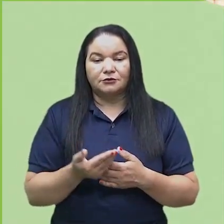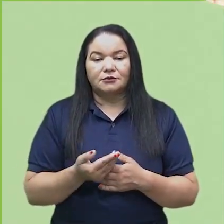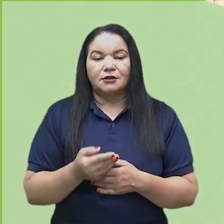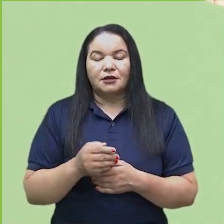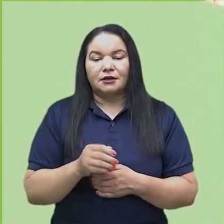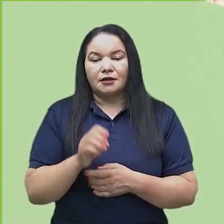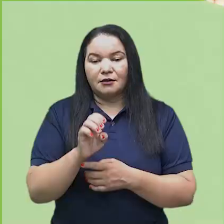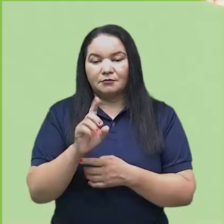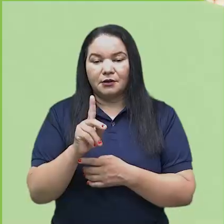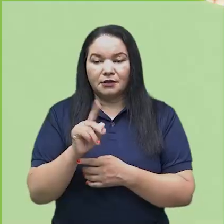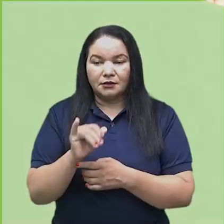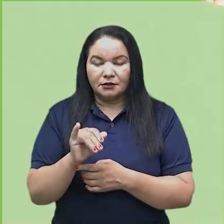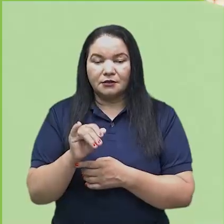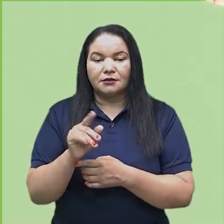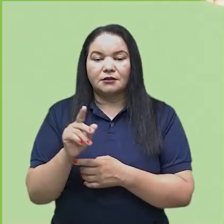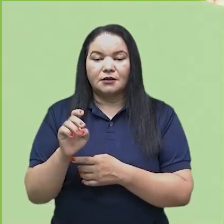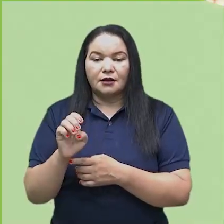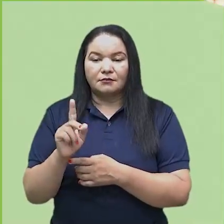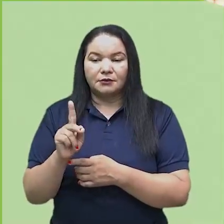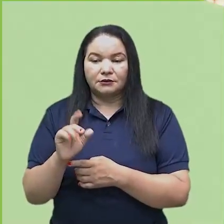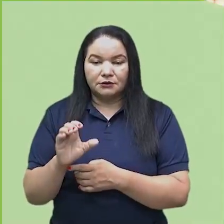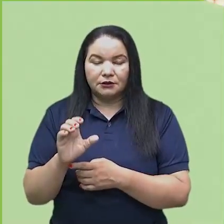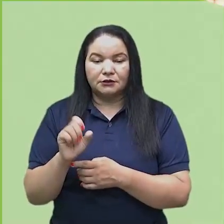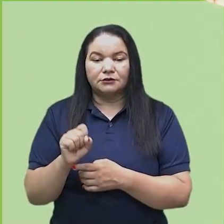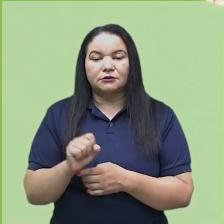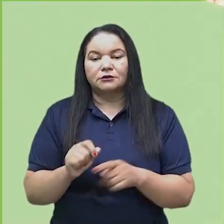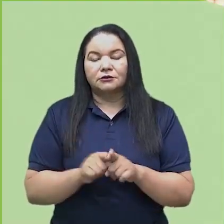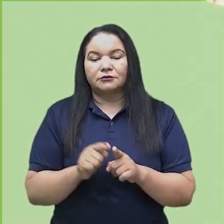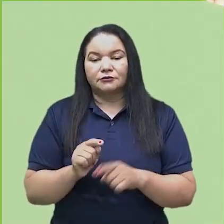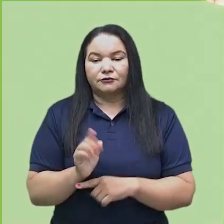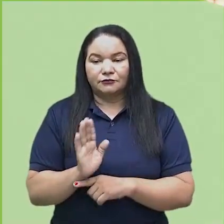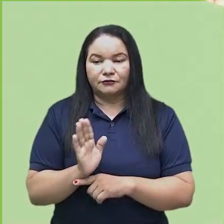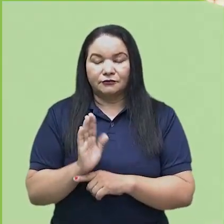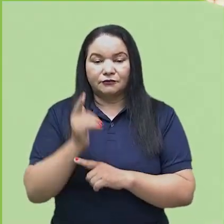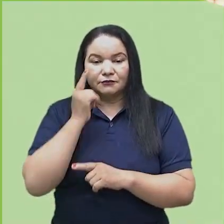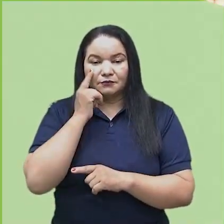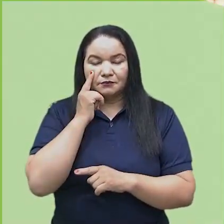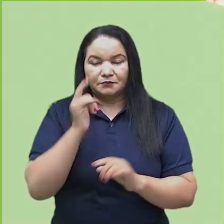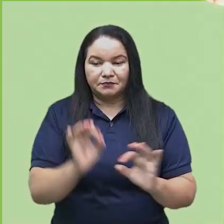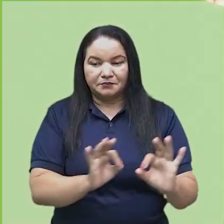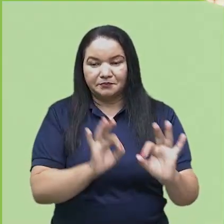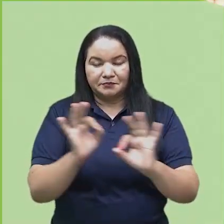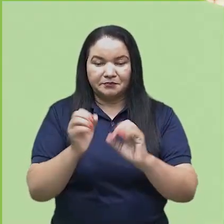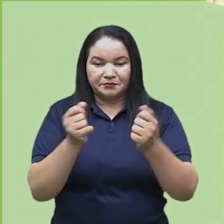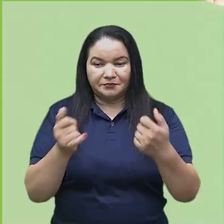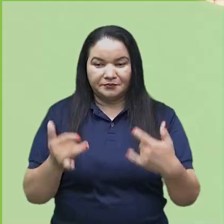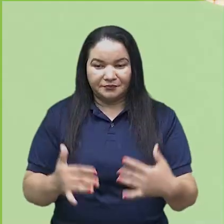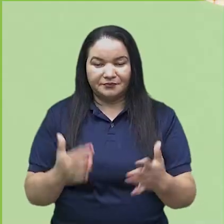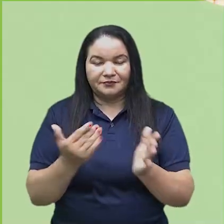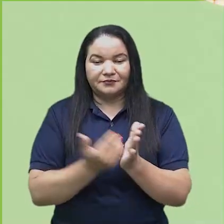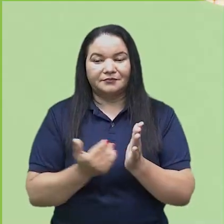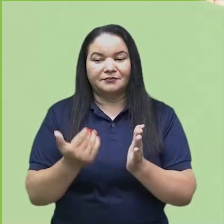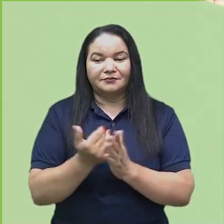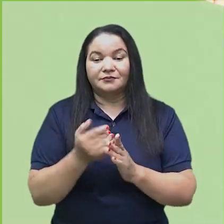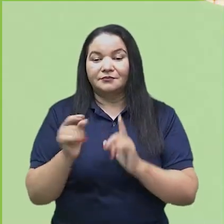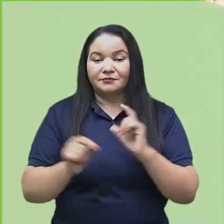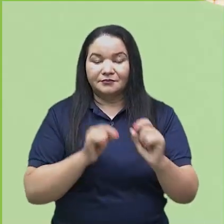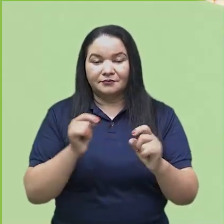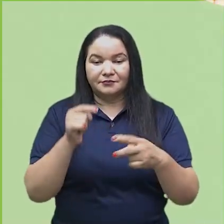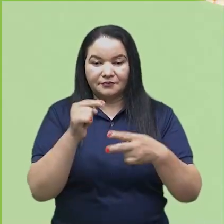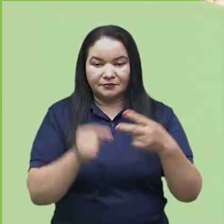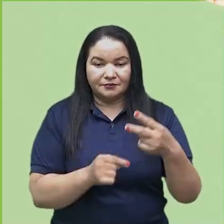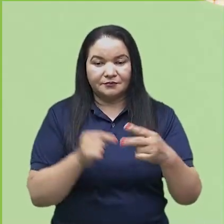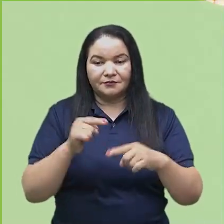e os EPCs. Para isso, né, a gente tem um vídeo, um pouquinho de explicação sobre o que são